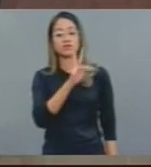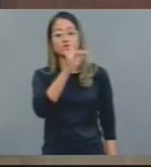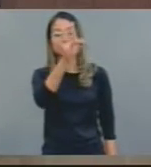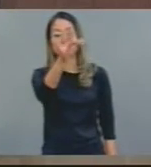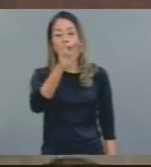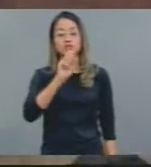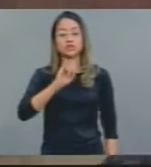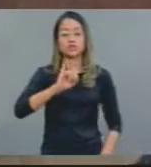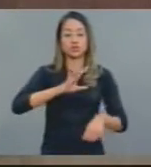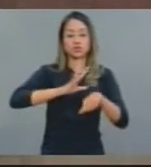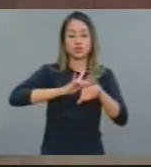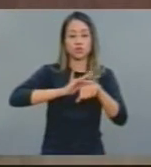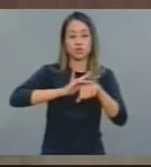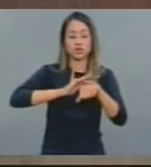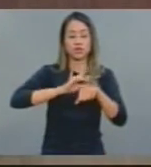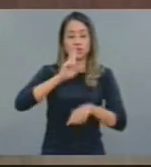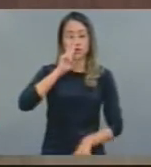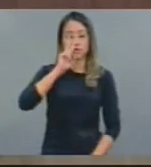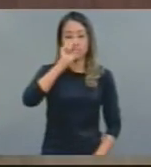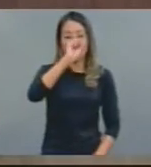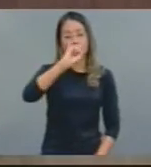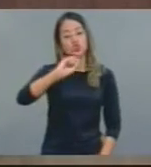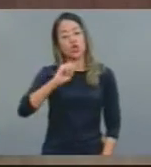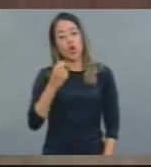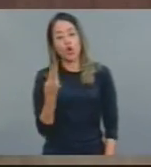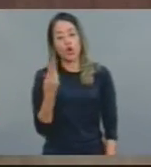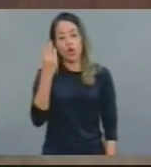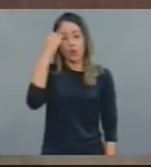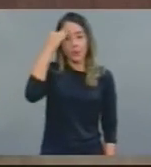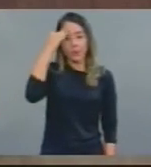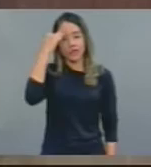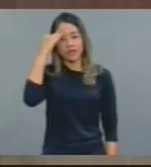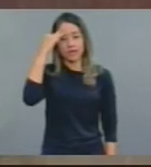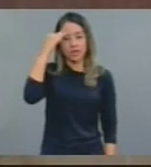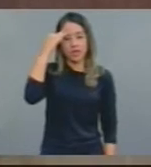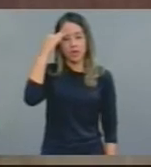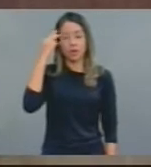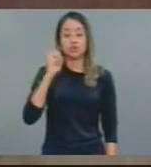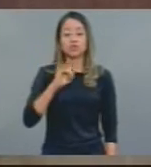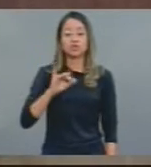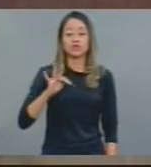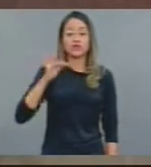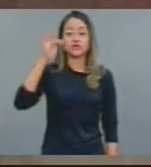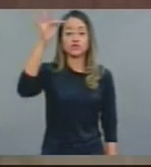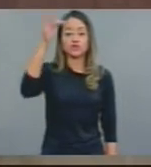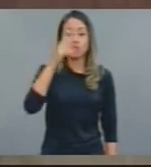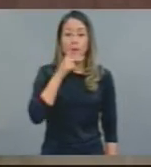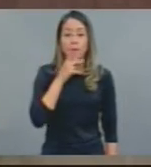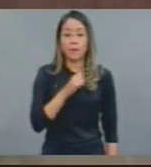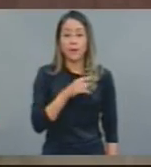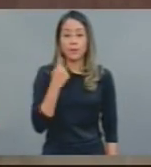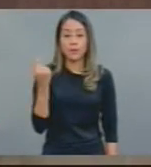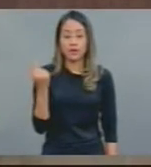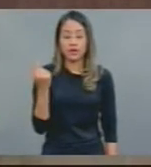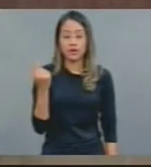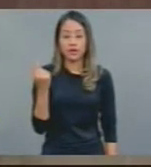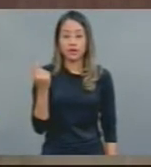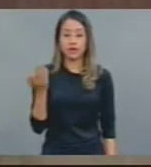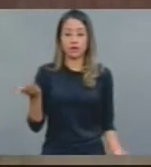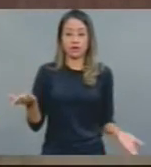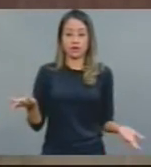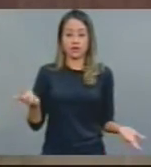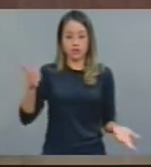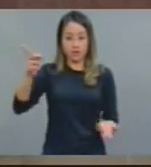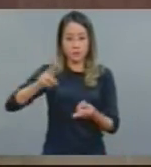daqueles com doença grave, deficiência mental ou intelectual, e que a prova seja o laudo médico.